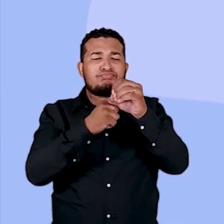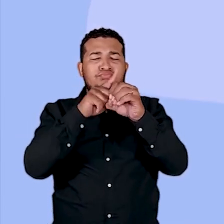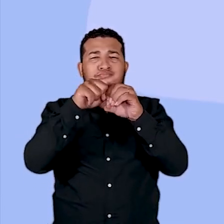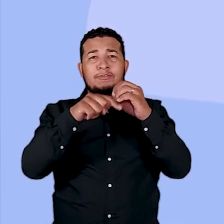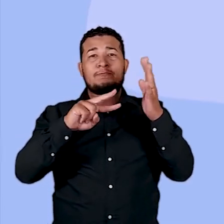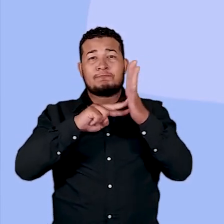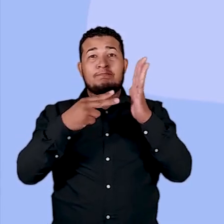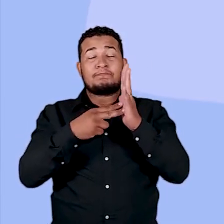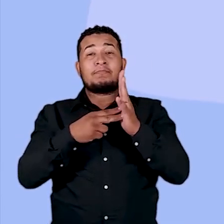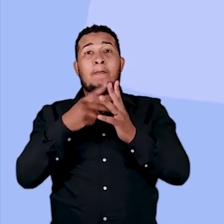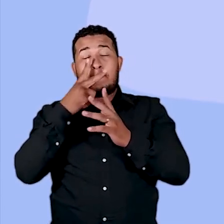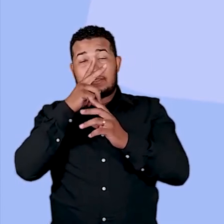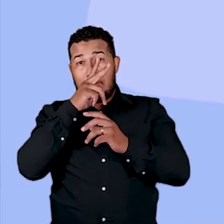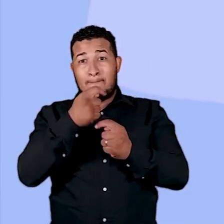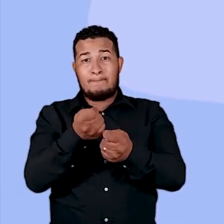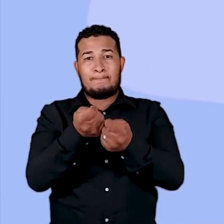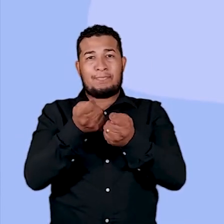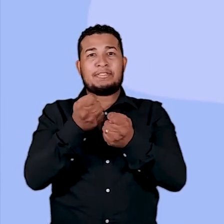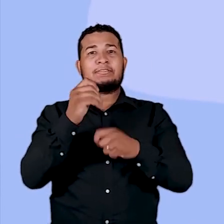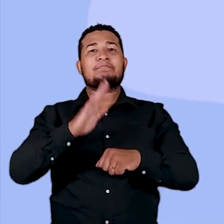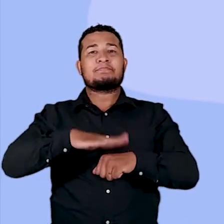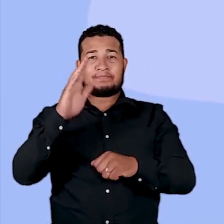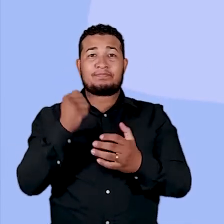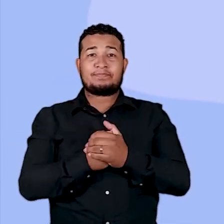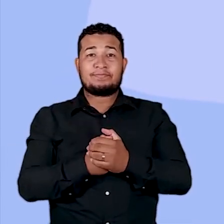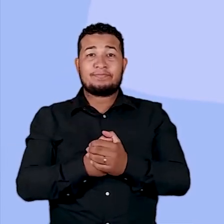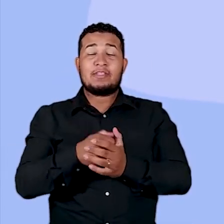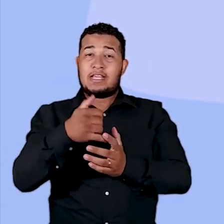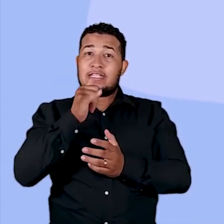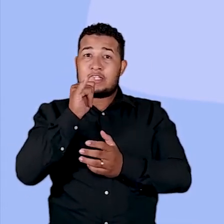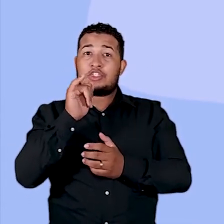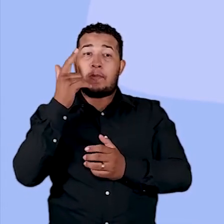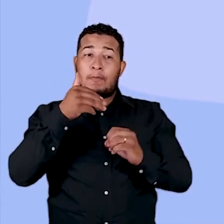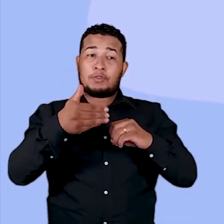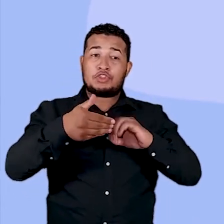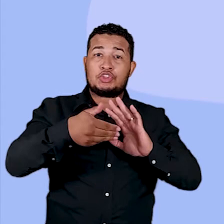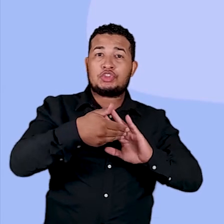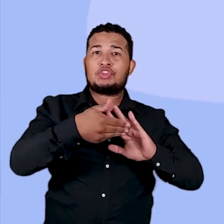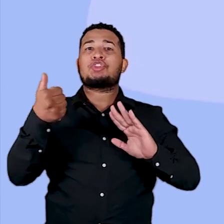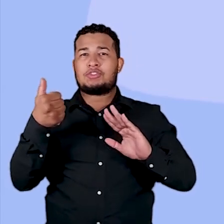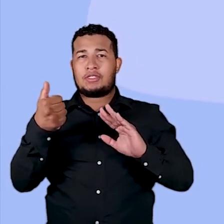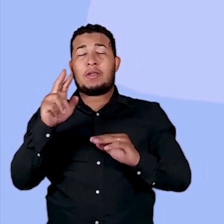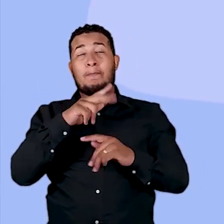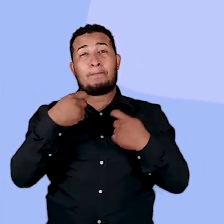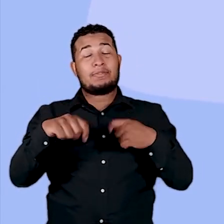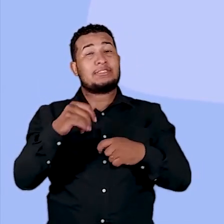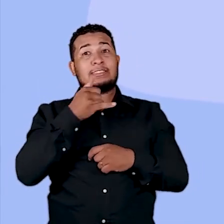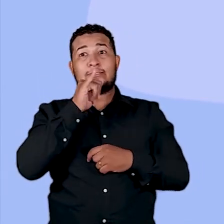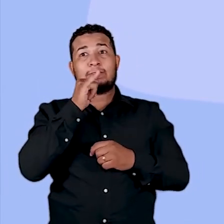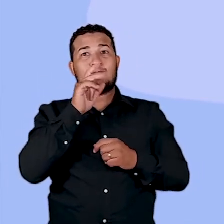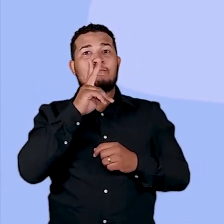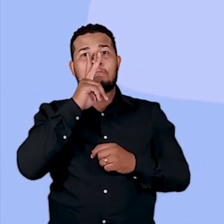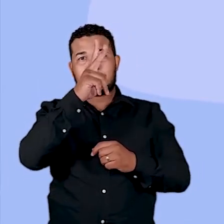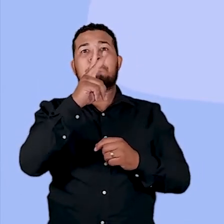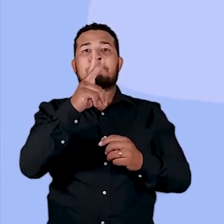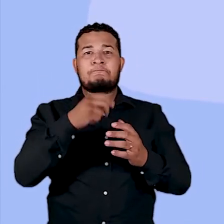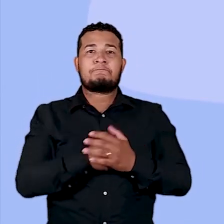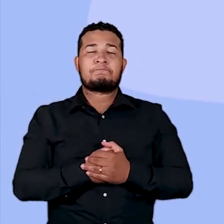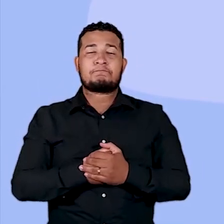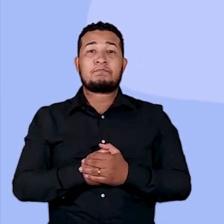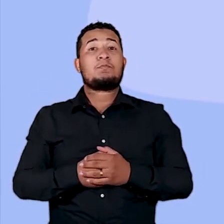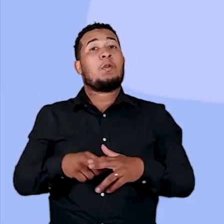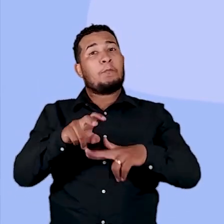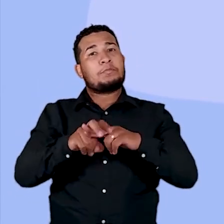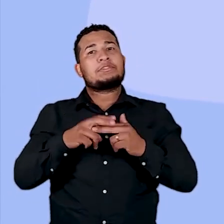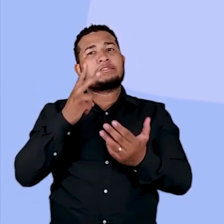nosso núcleo, ou seja, as cargas estão mais presas, beleza? A energia para tirar alguém do nosso núcleo é muito maior. Então, por isso que a gente